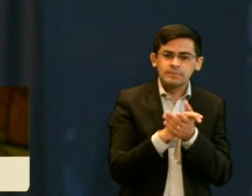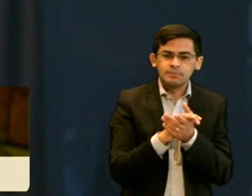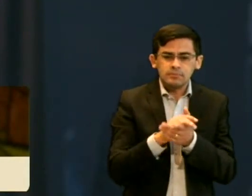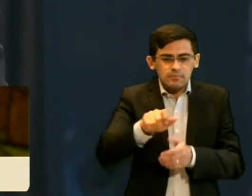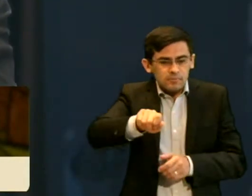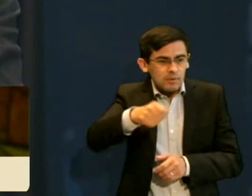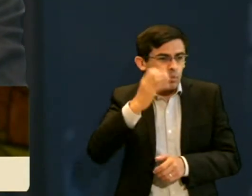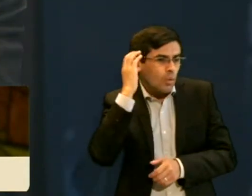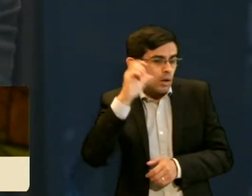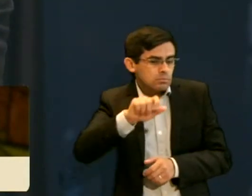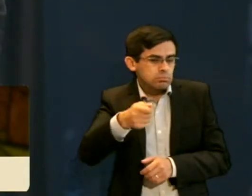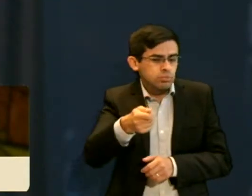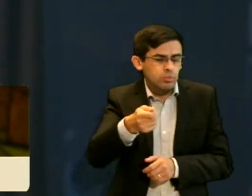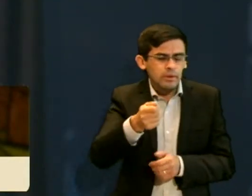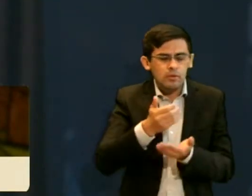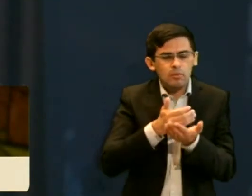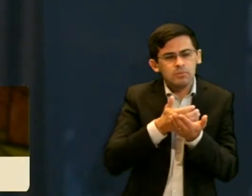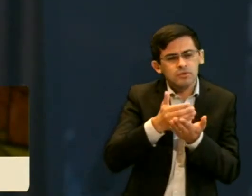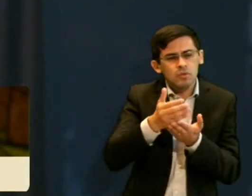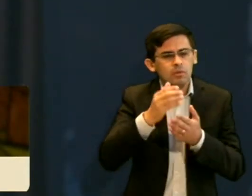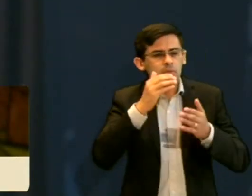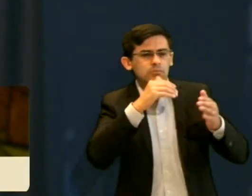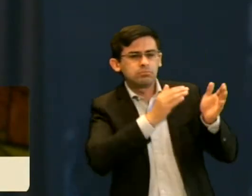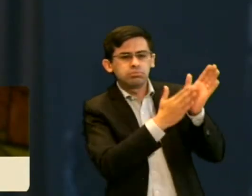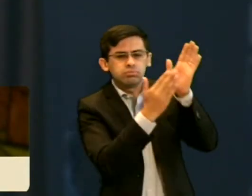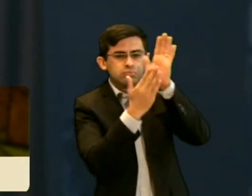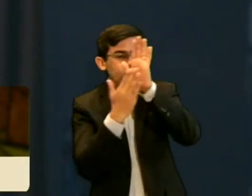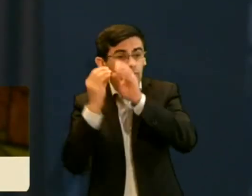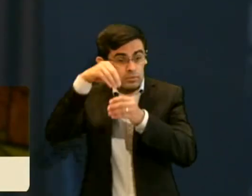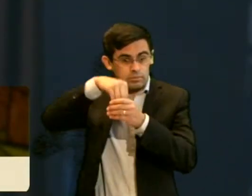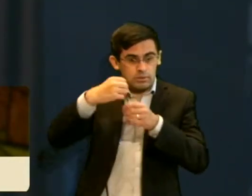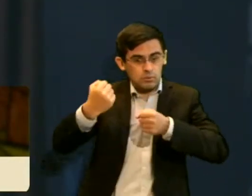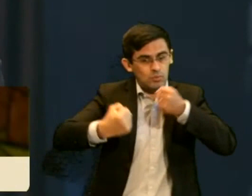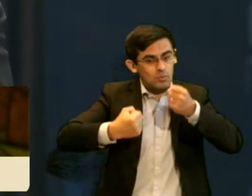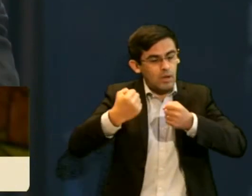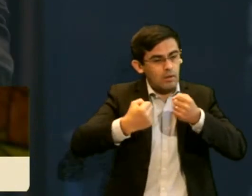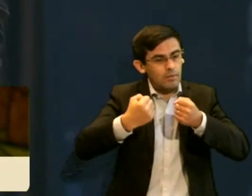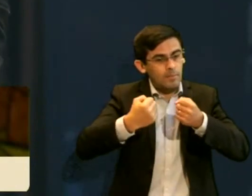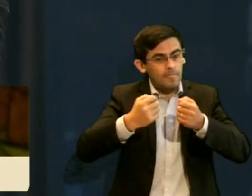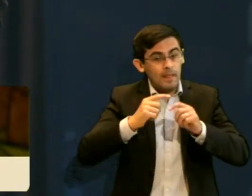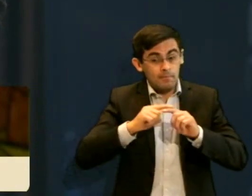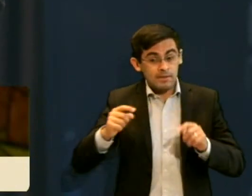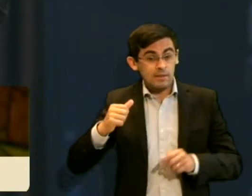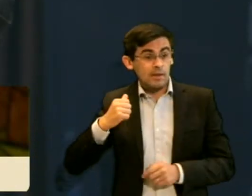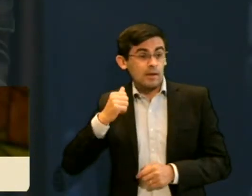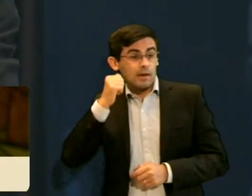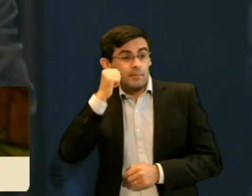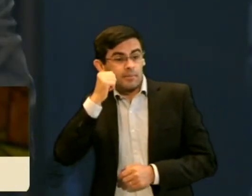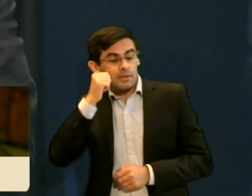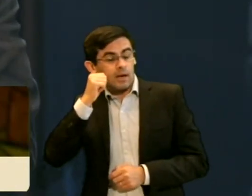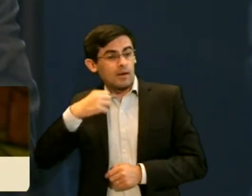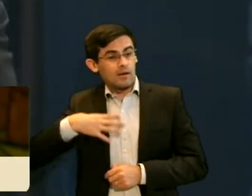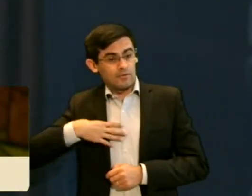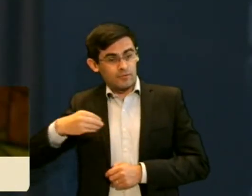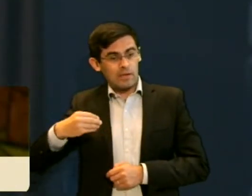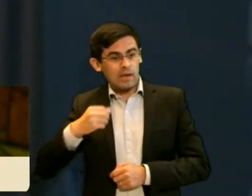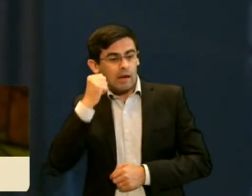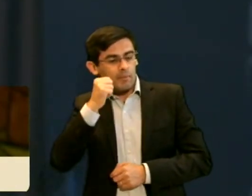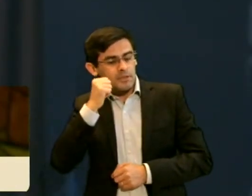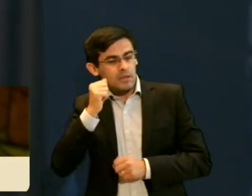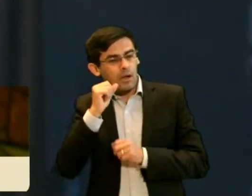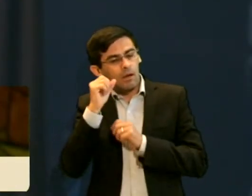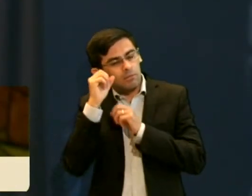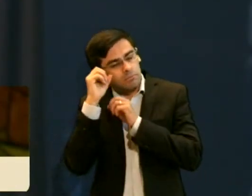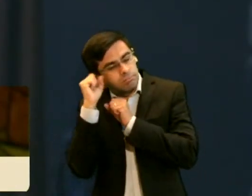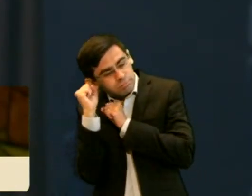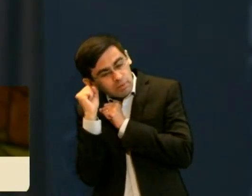som, e começou a tocar uma música. E a Nina logo pegou no sono. A Nina é rápido de dormir.